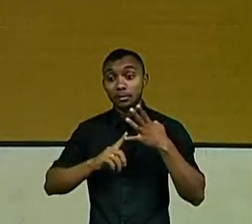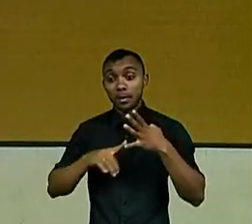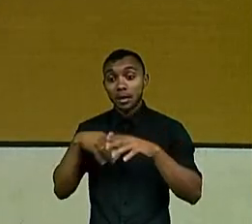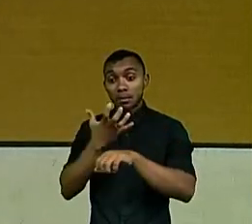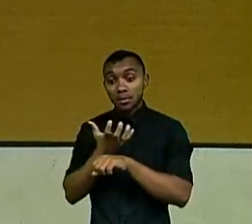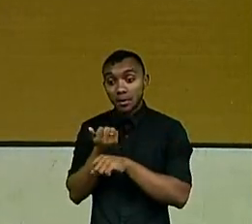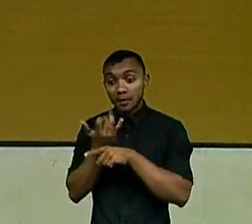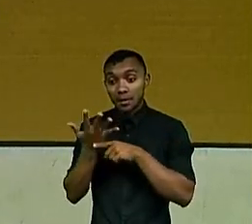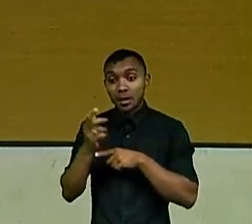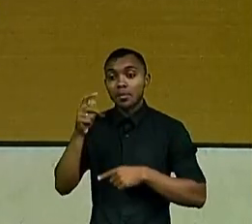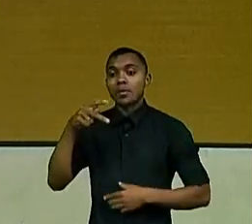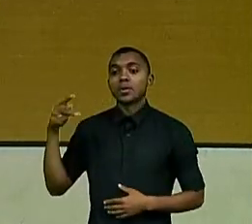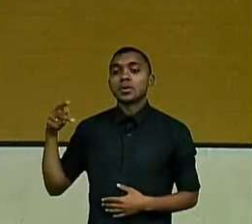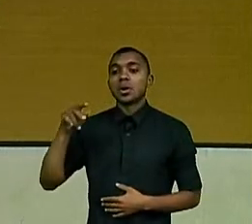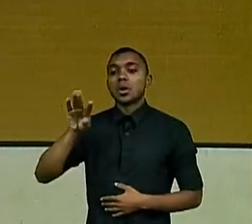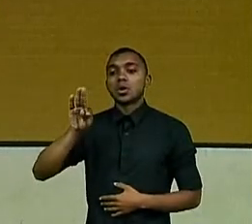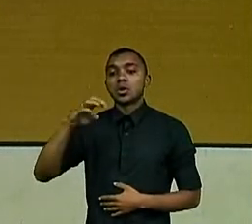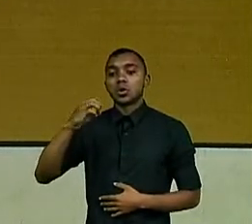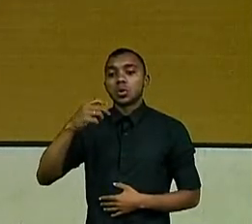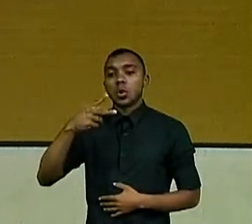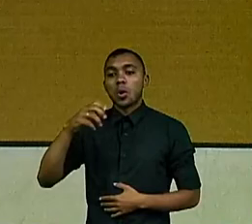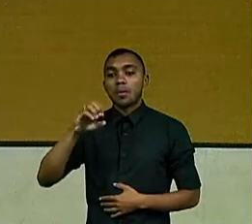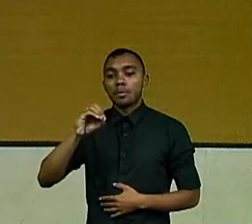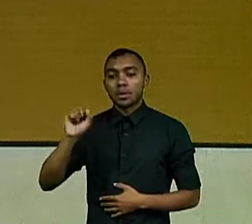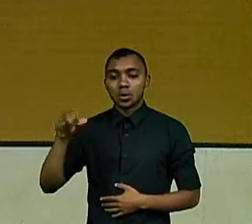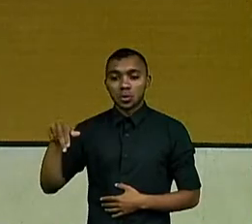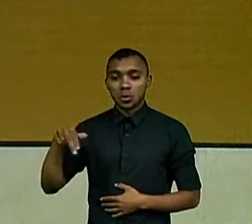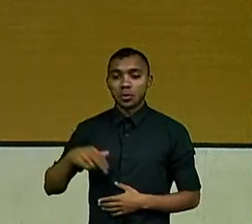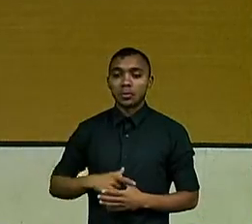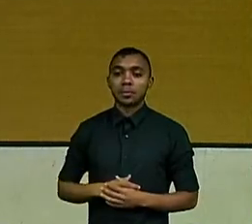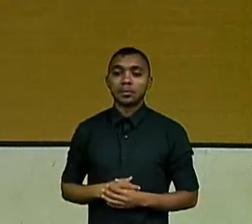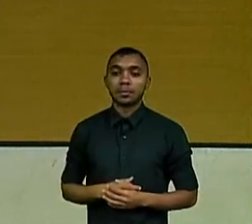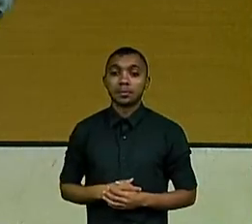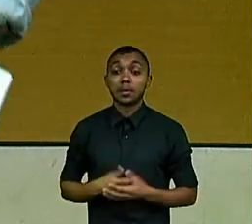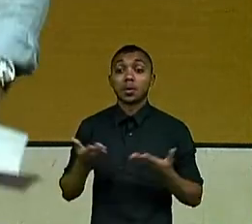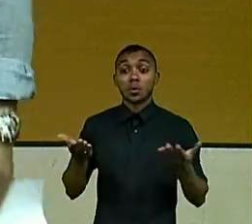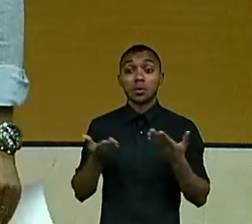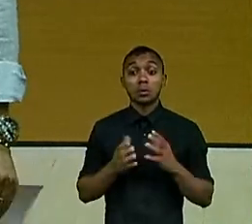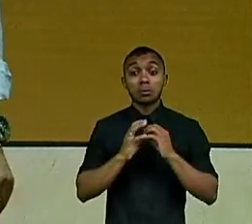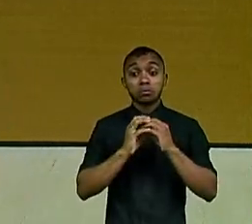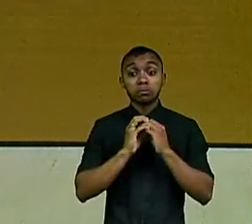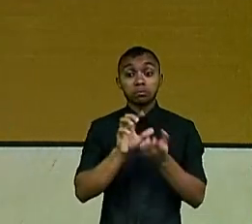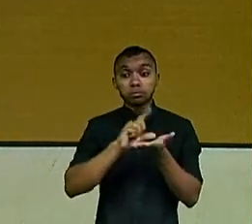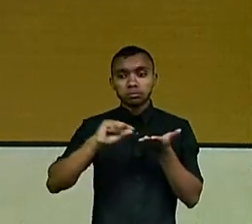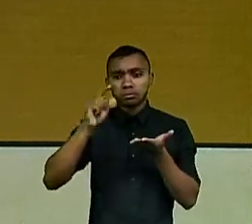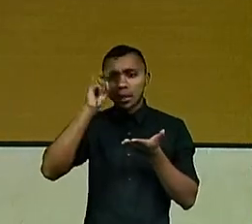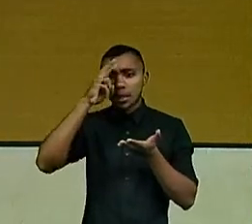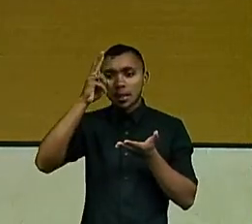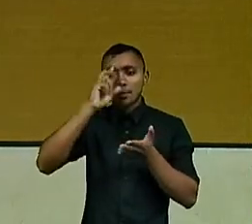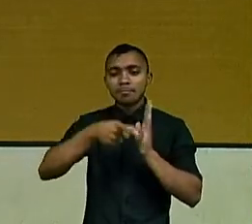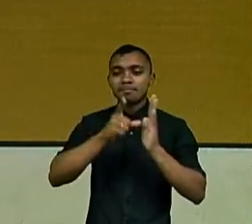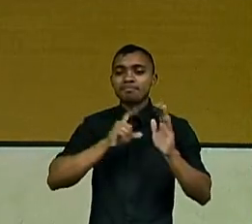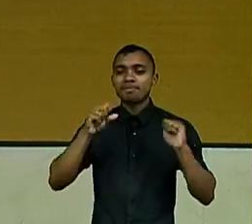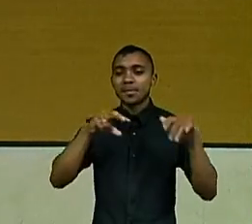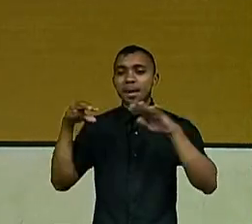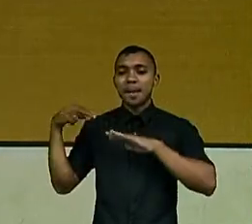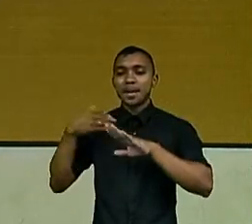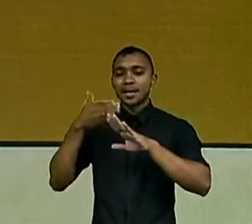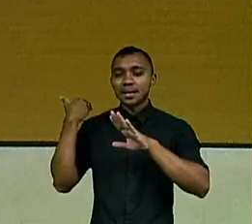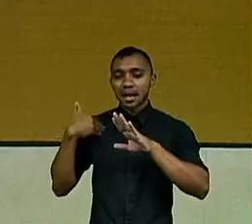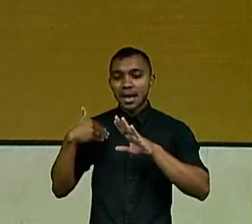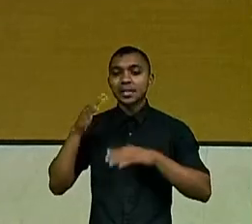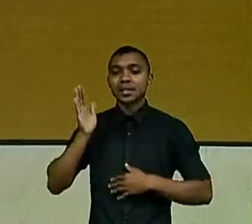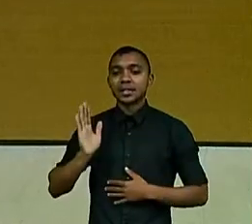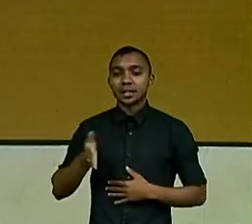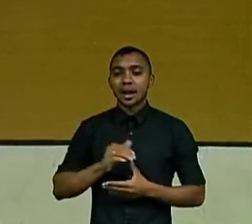grande Professor Ok hoje vamos fazer um sorteio galera esse